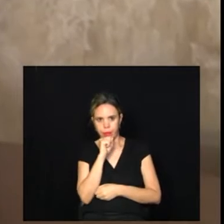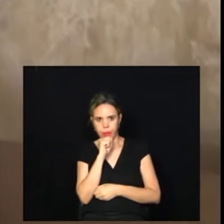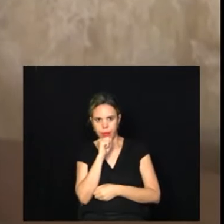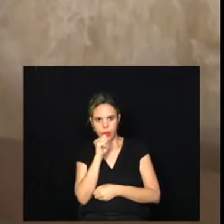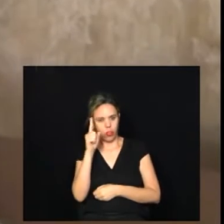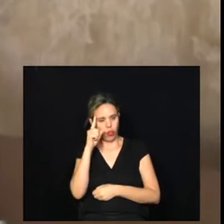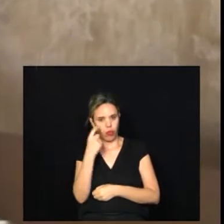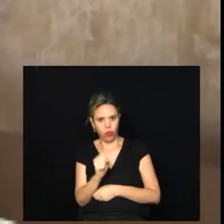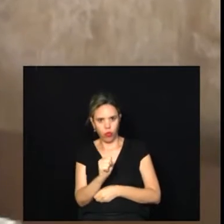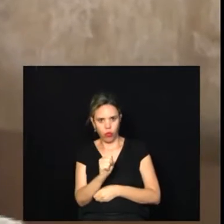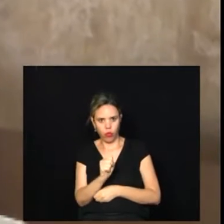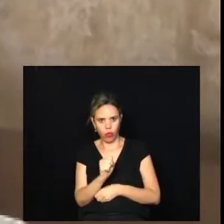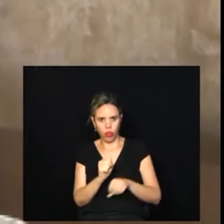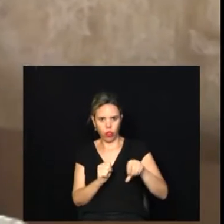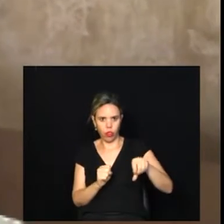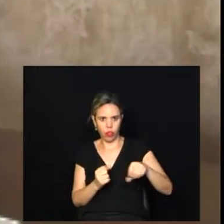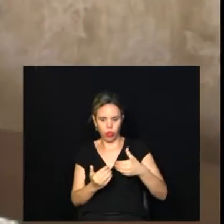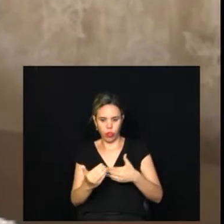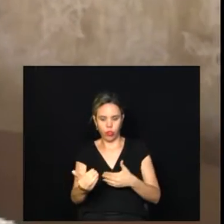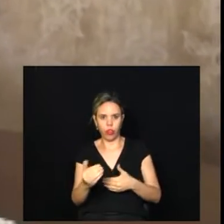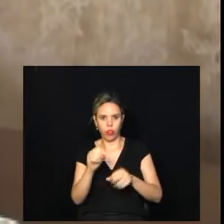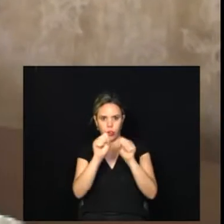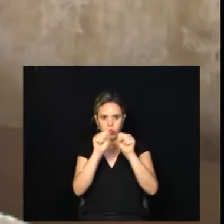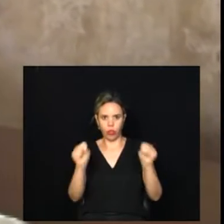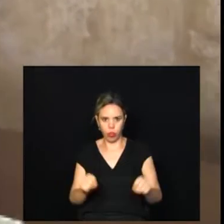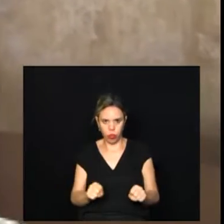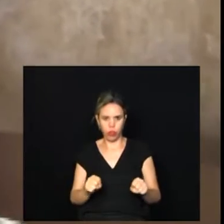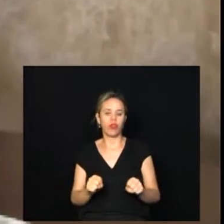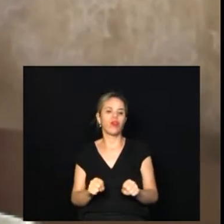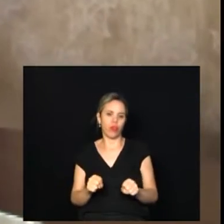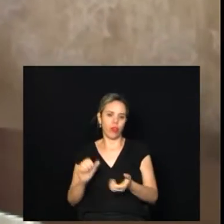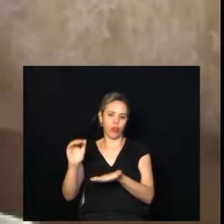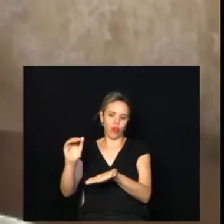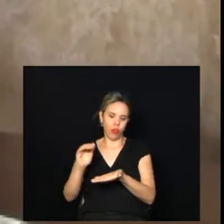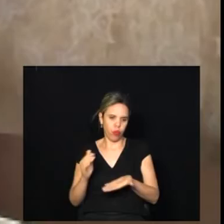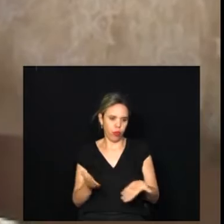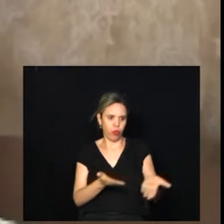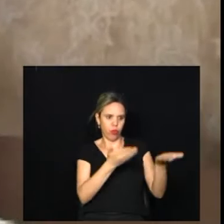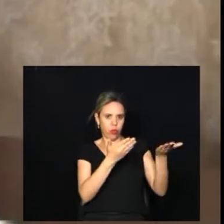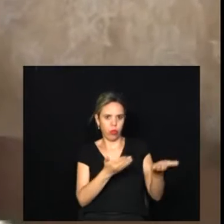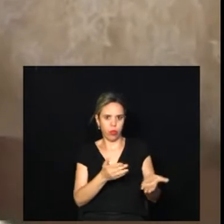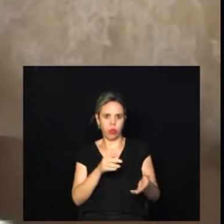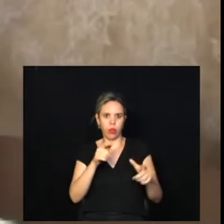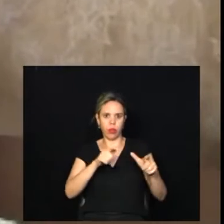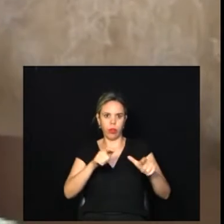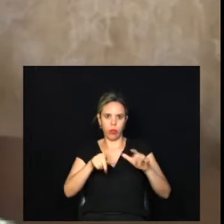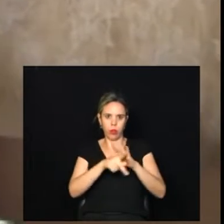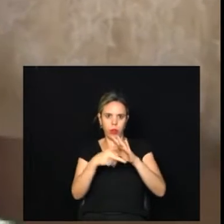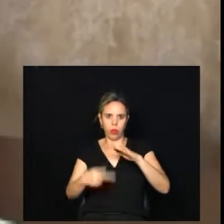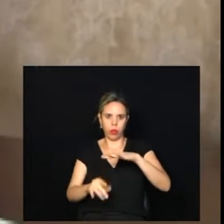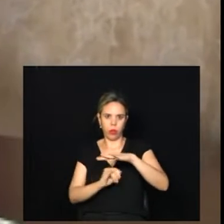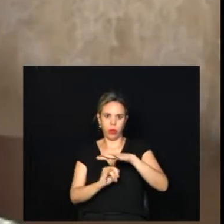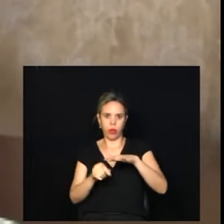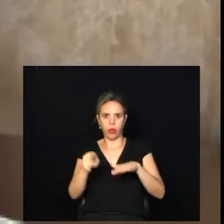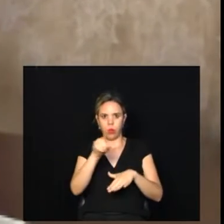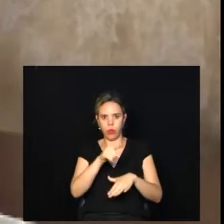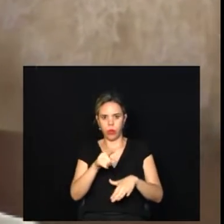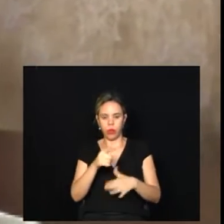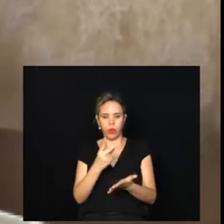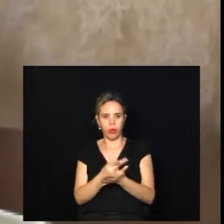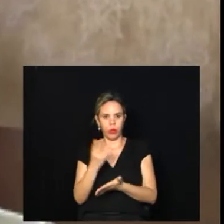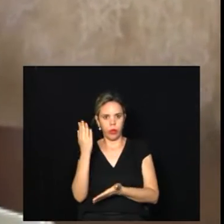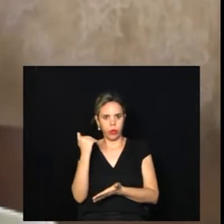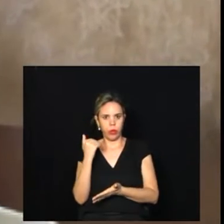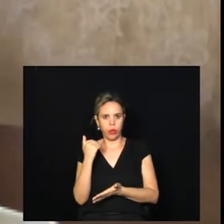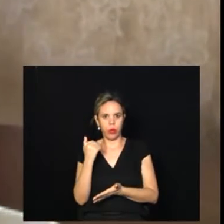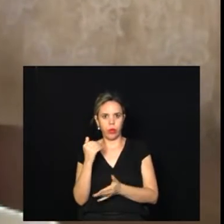dia 18/9, pelo sistema Drive-Thru em nossas dependências. Como vocês mesmos